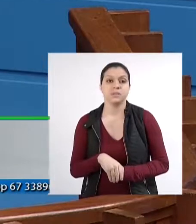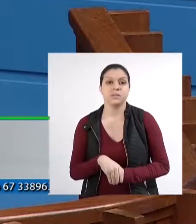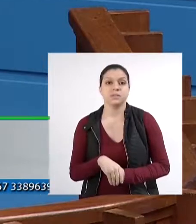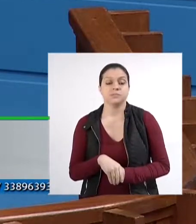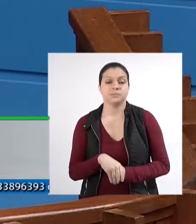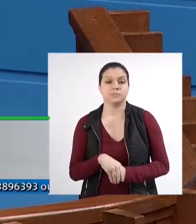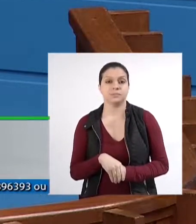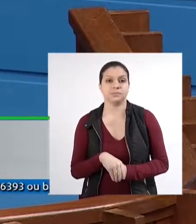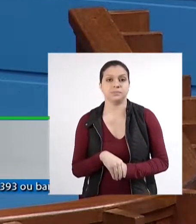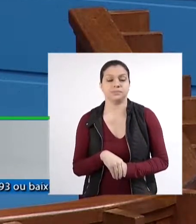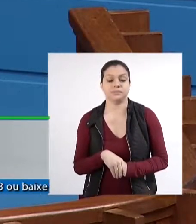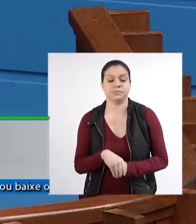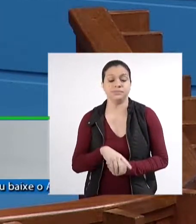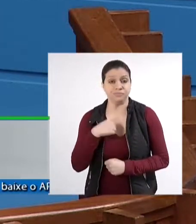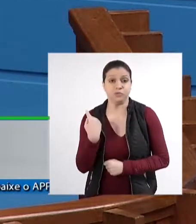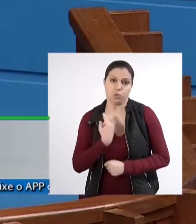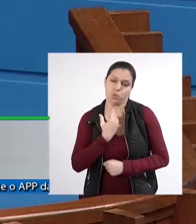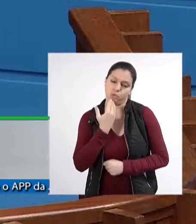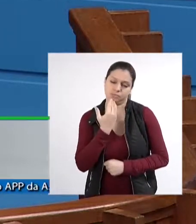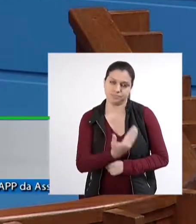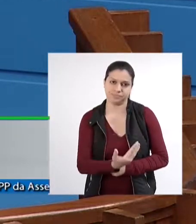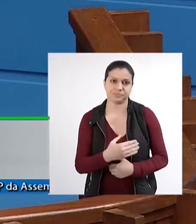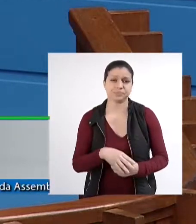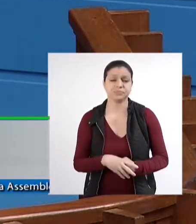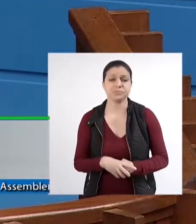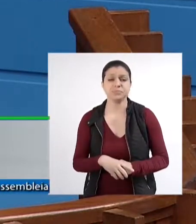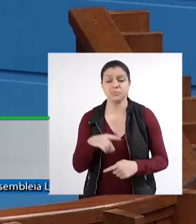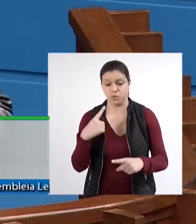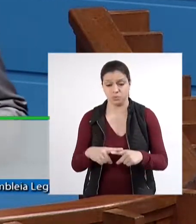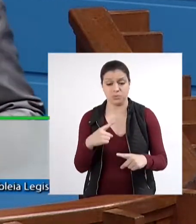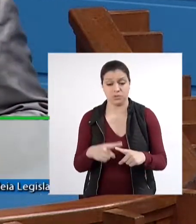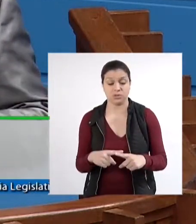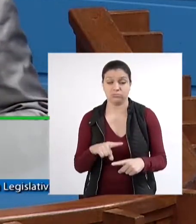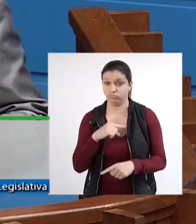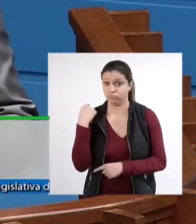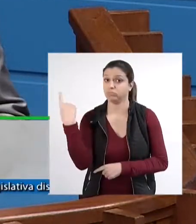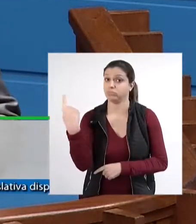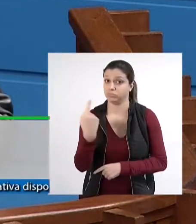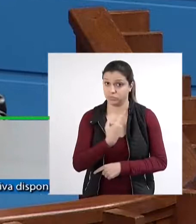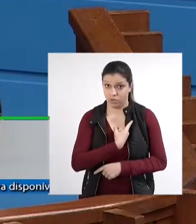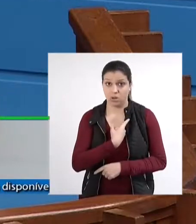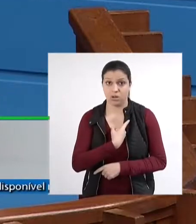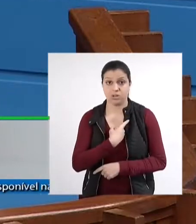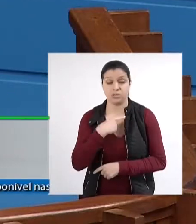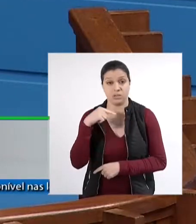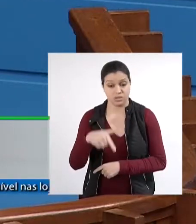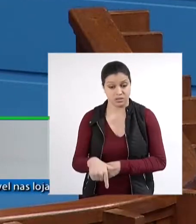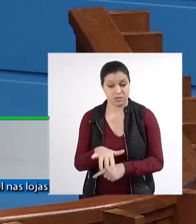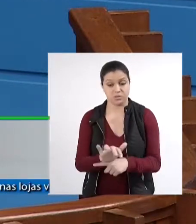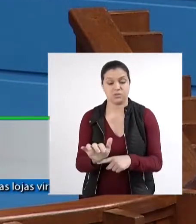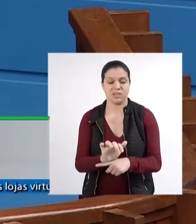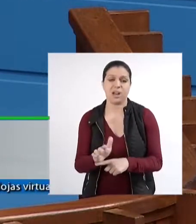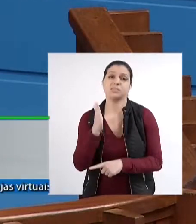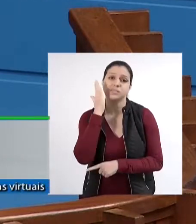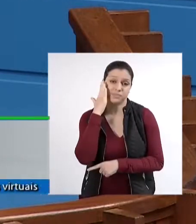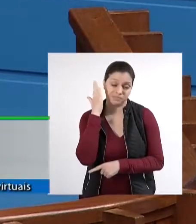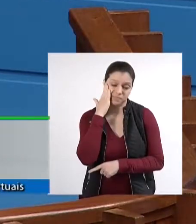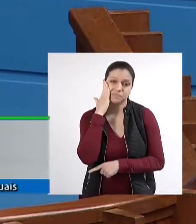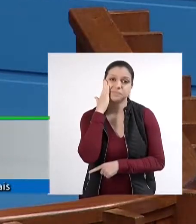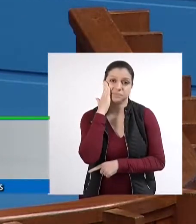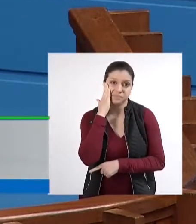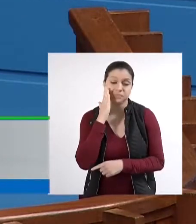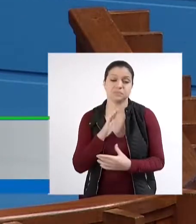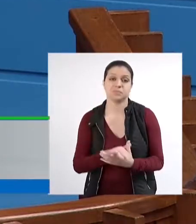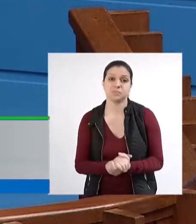essa nossa solicitação, porque nós que ficamos aqui no Estado sabemos muito bem o